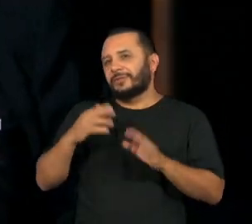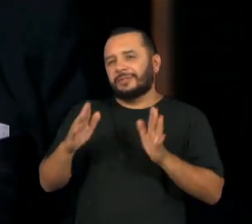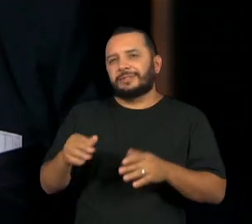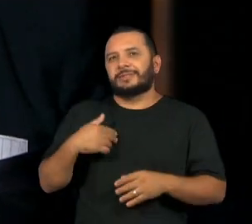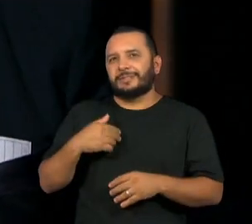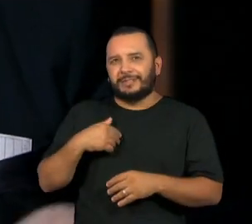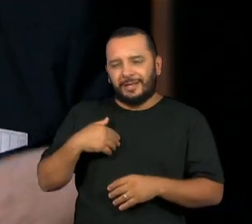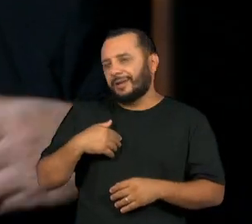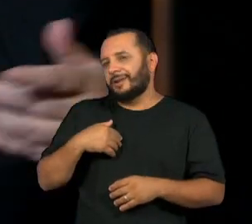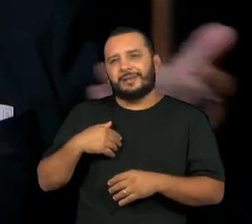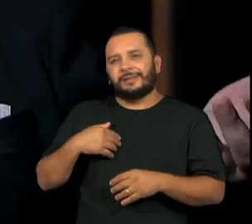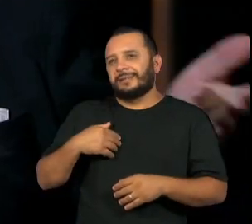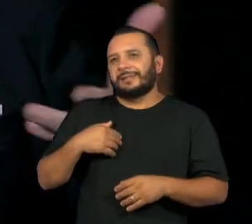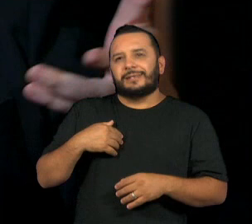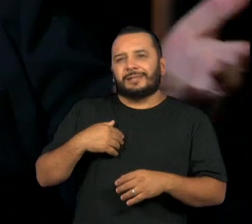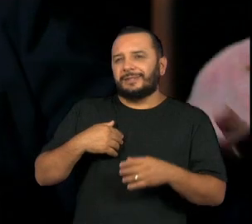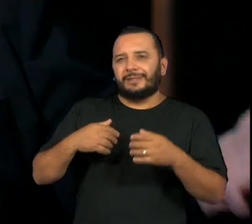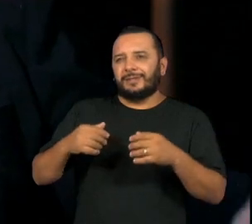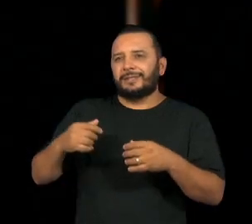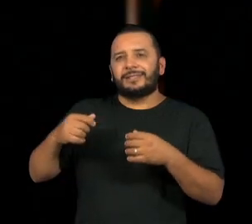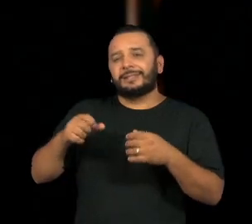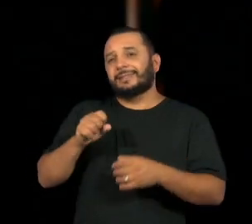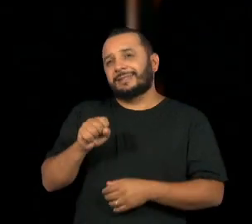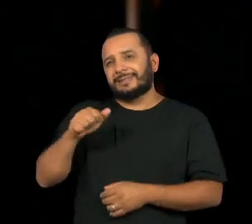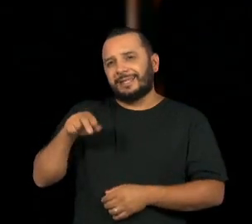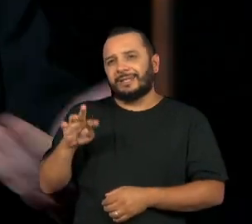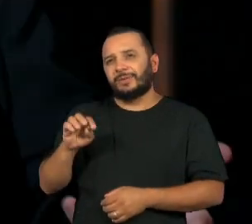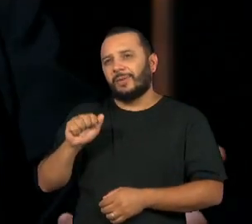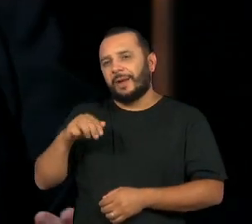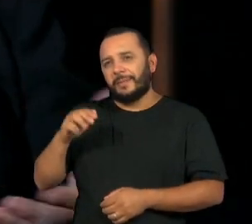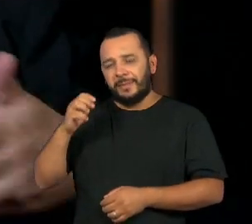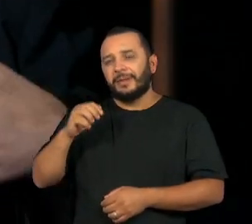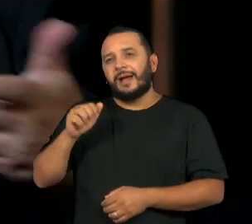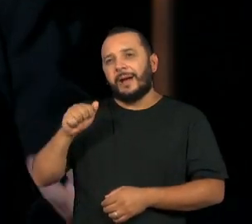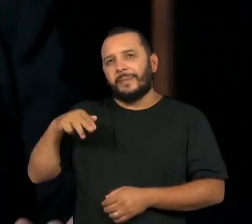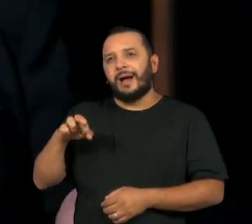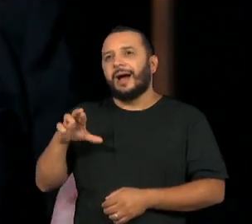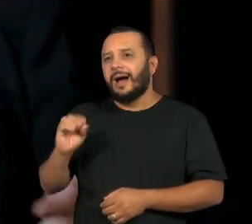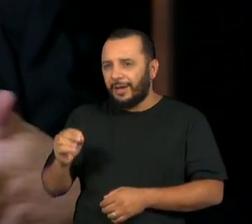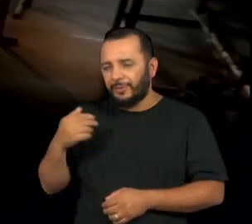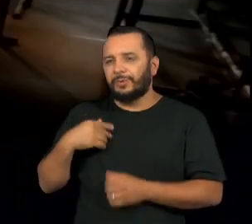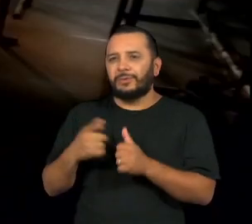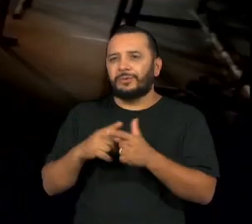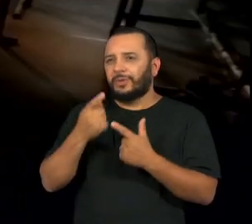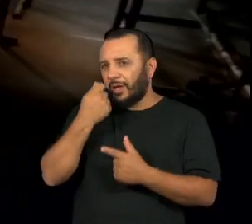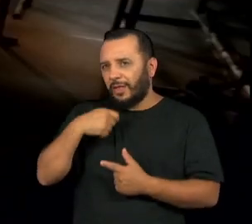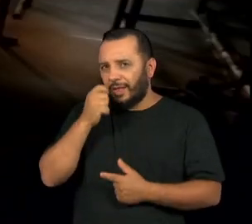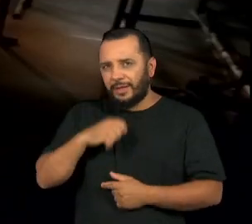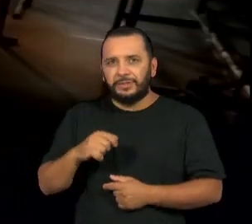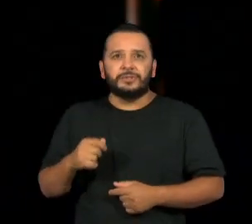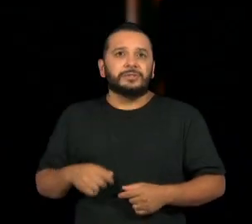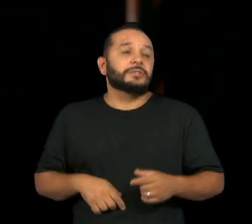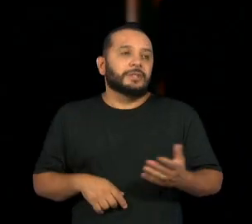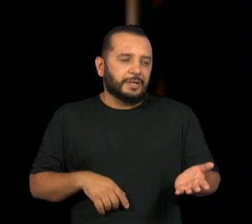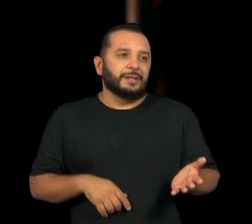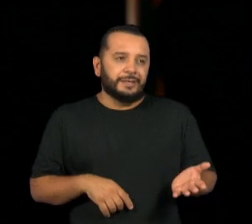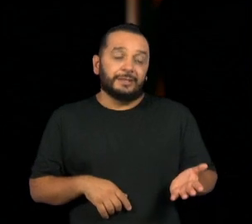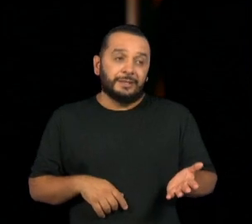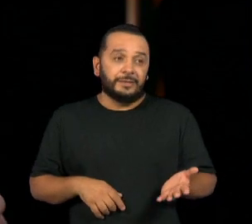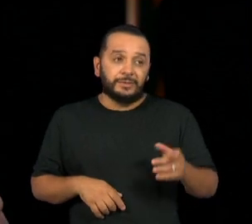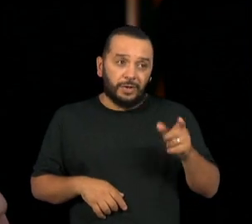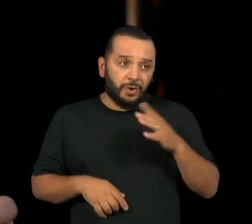tomar sorvete. Então, ele overdose sabia de sorvete. A gente era criança, então ele sabia que a gente não queria ir para Tóquio. Né?